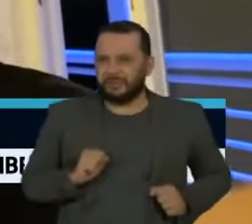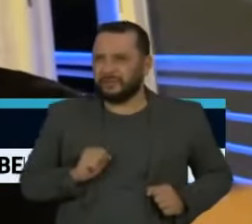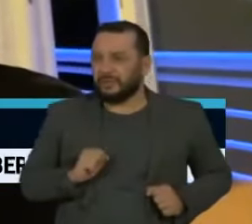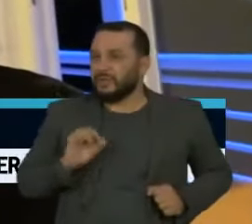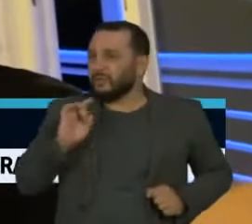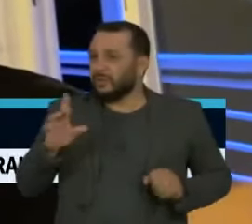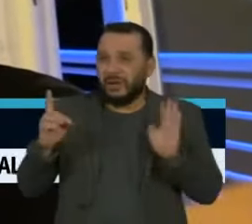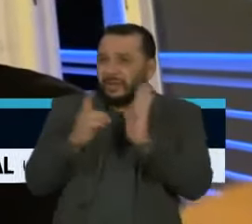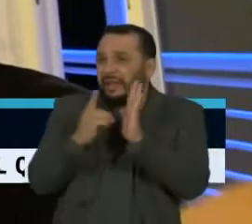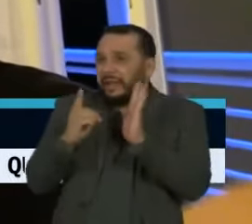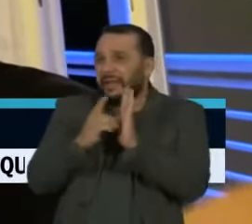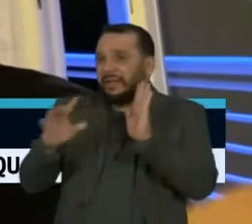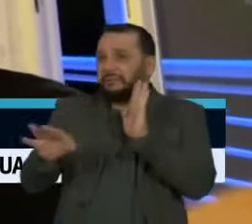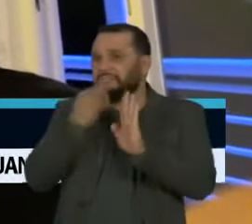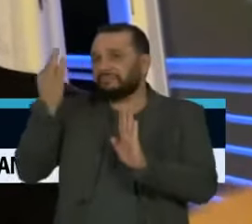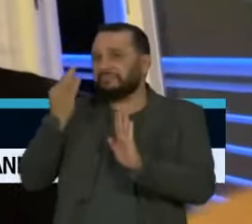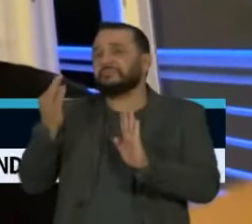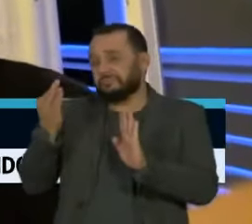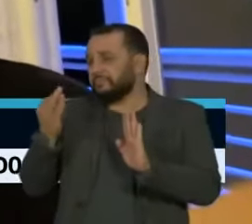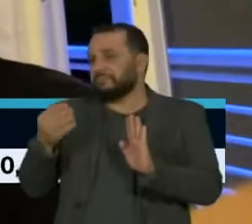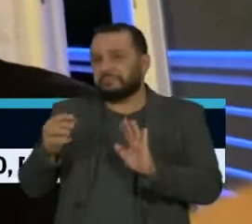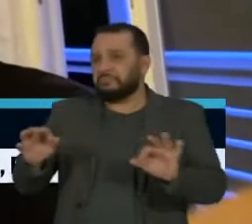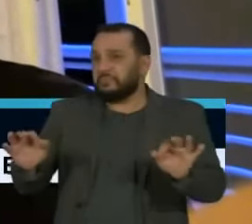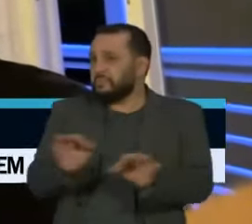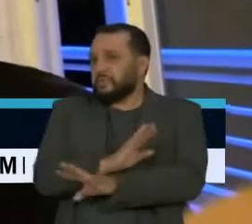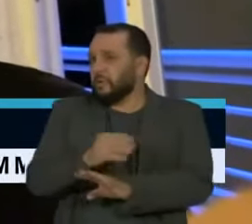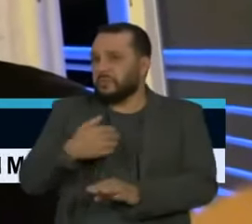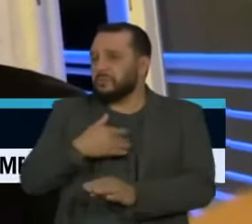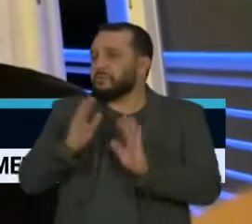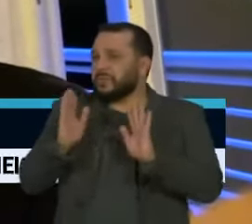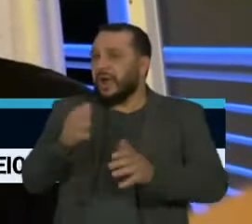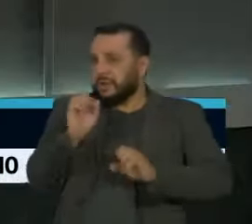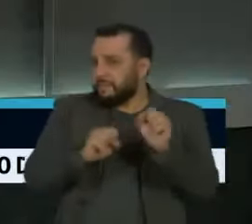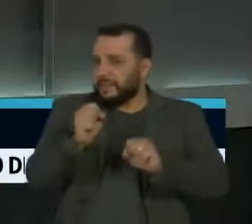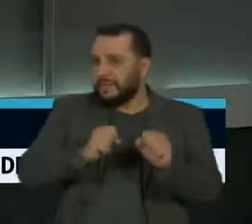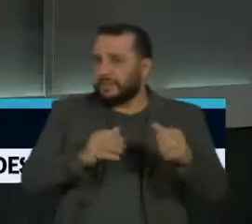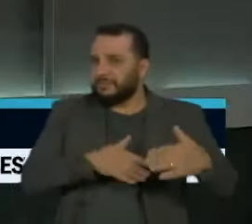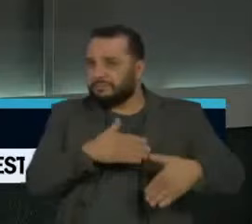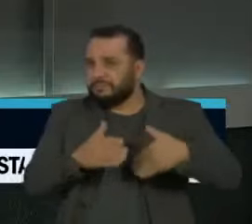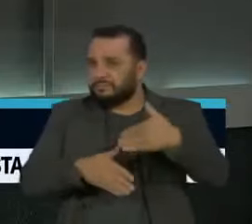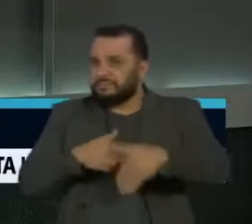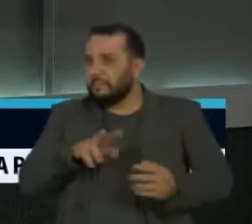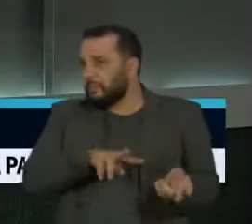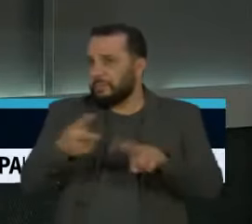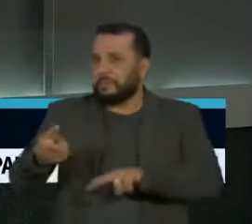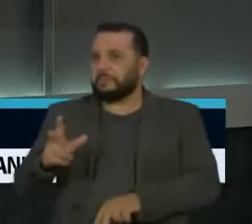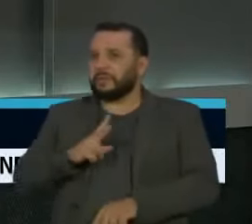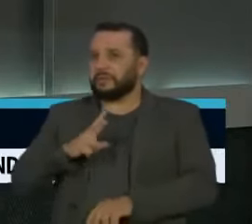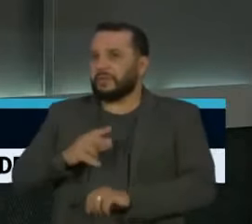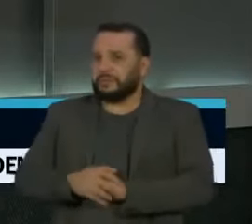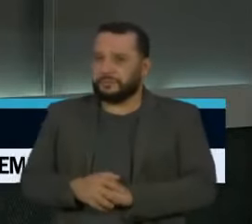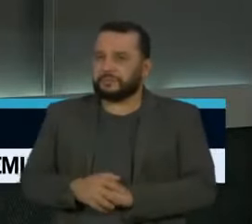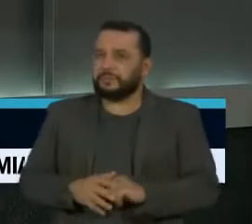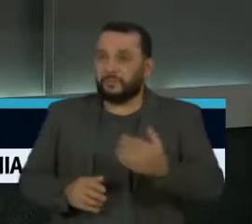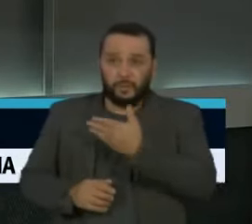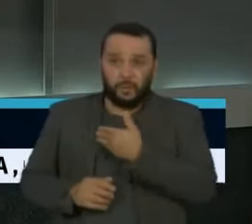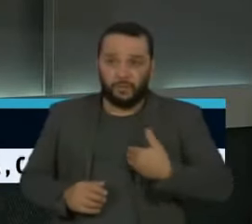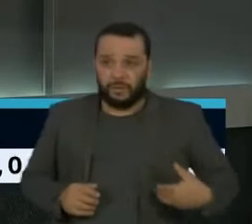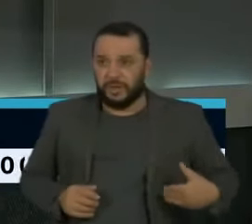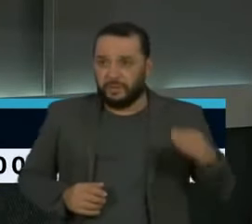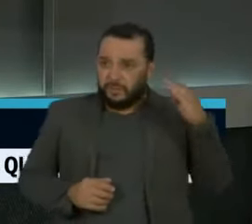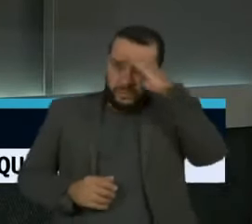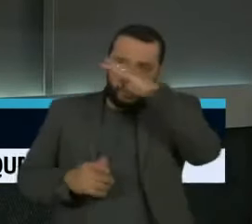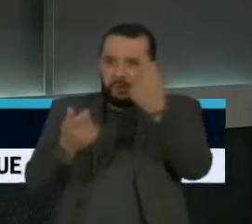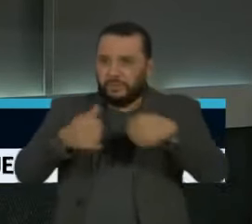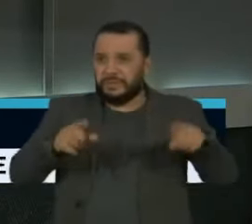um decreto presidencial para incluir uma empresa no programa de privatização. O governo Bolsonaro não precisa do Congresso